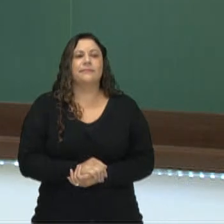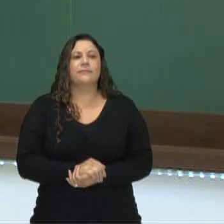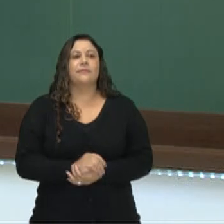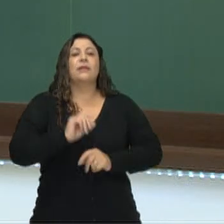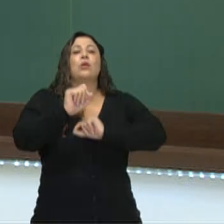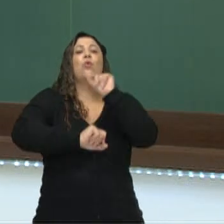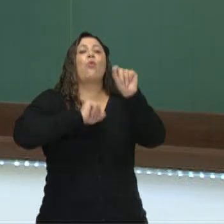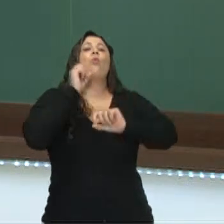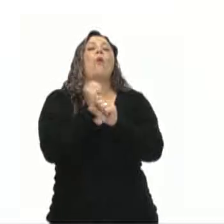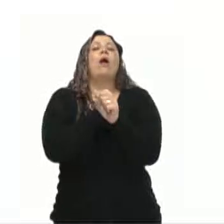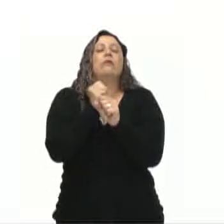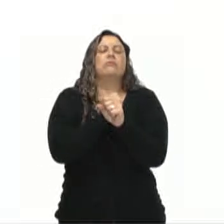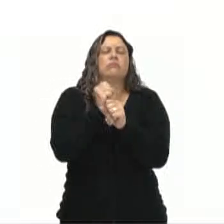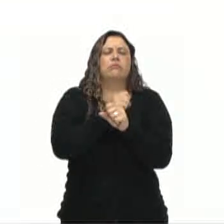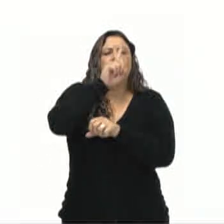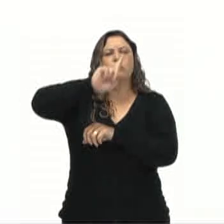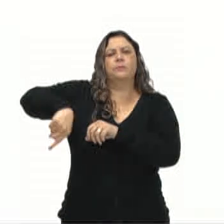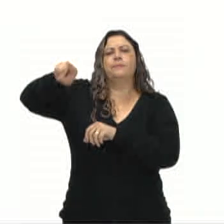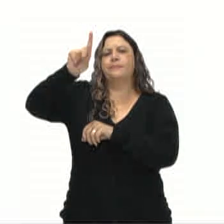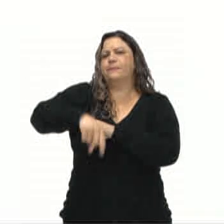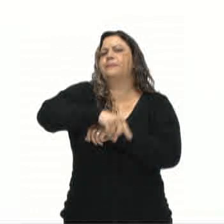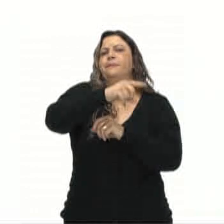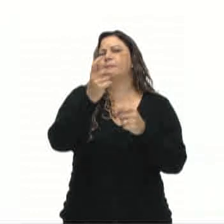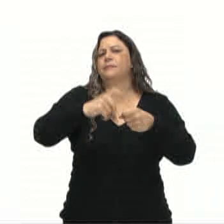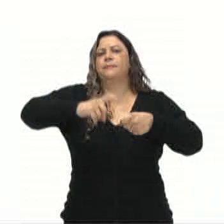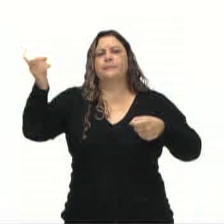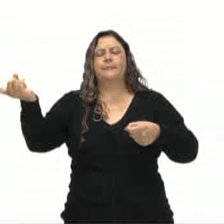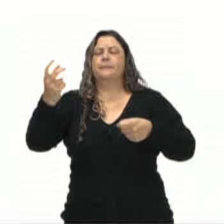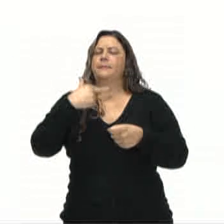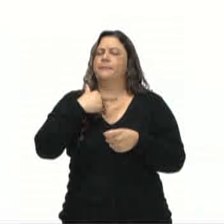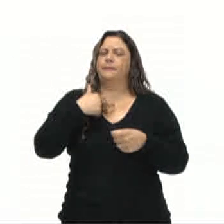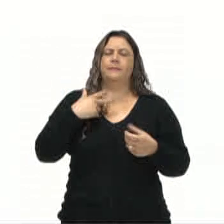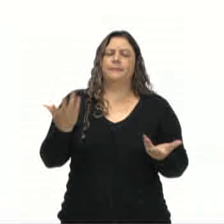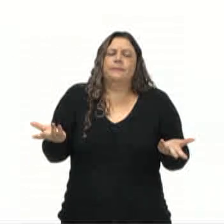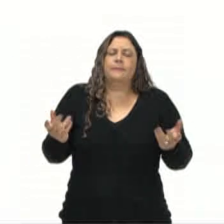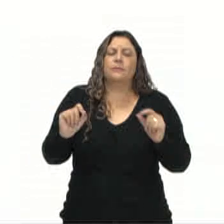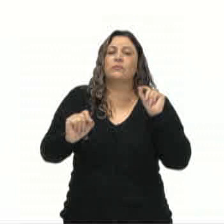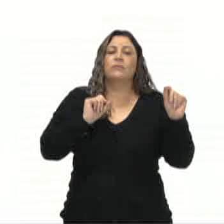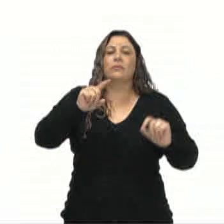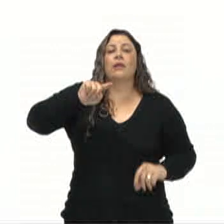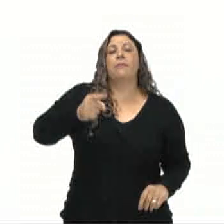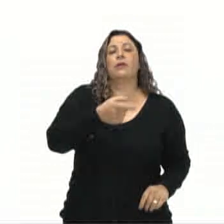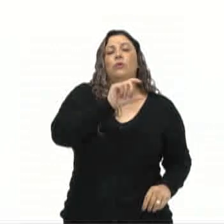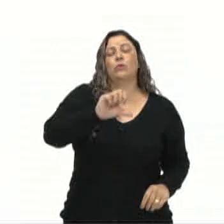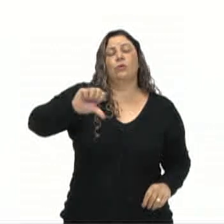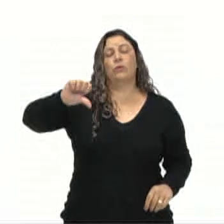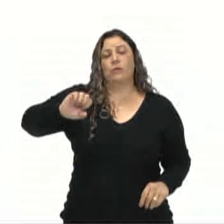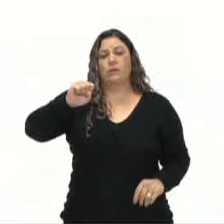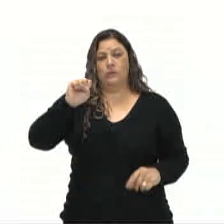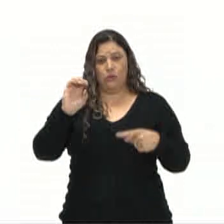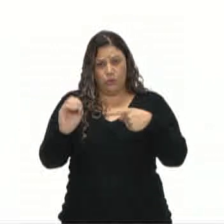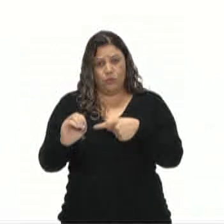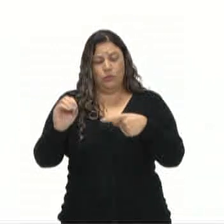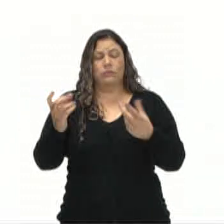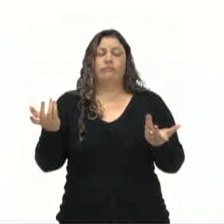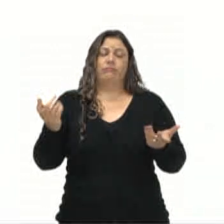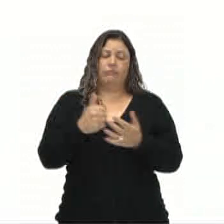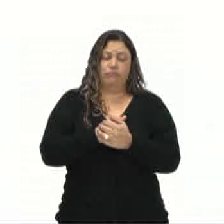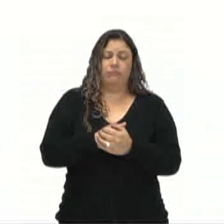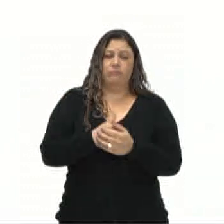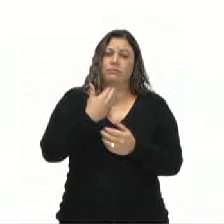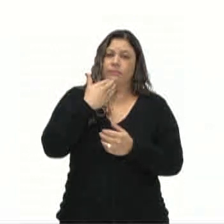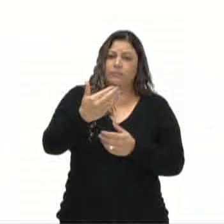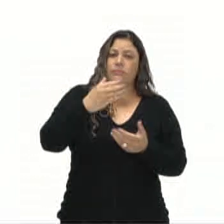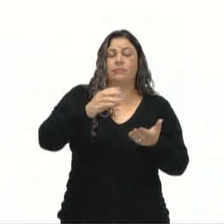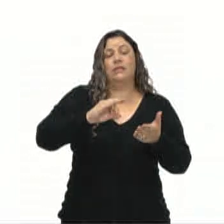Qual ano foi rejeitado o plebiscito de separação? Em 1980, foi realizado o plebiscito de